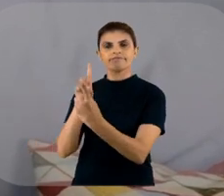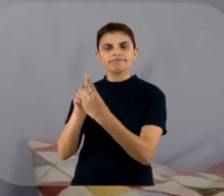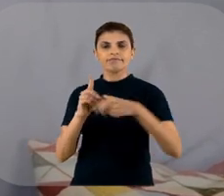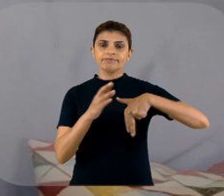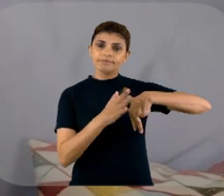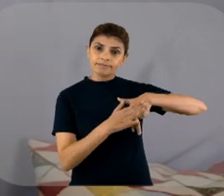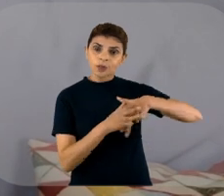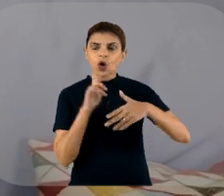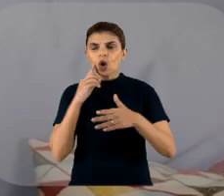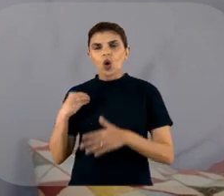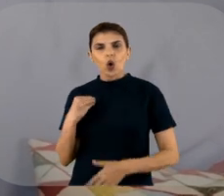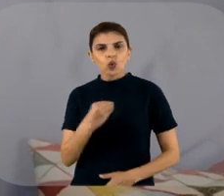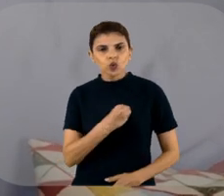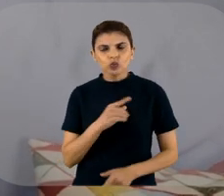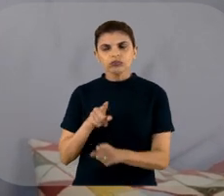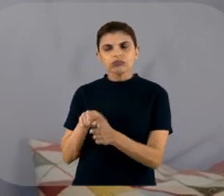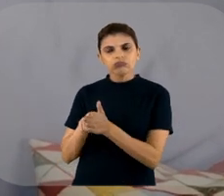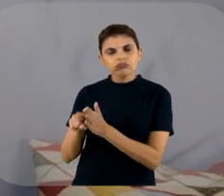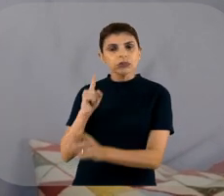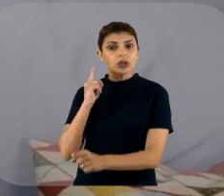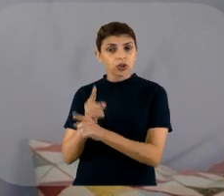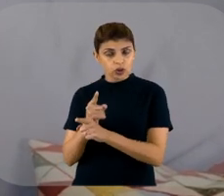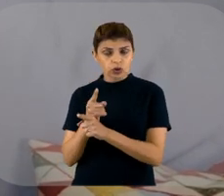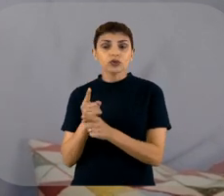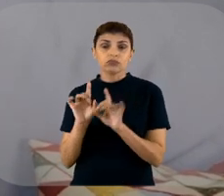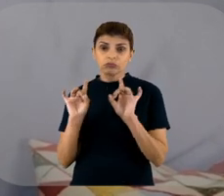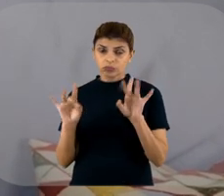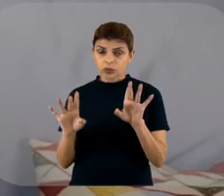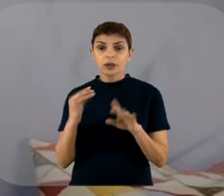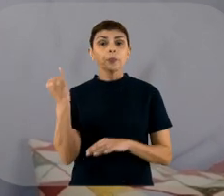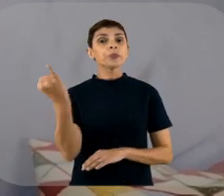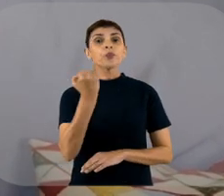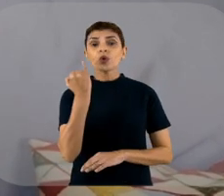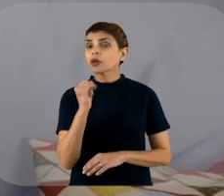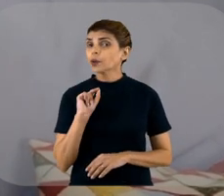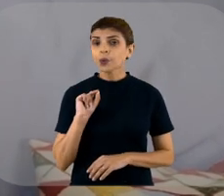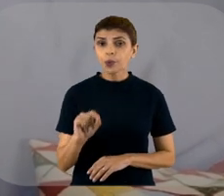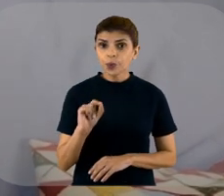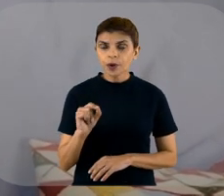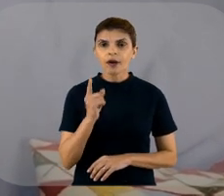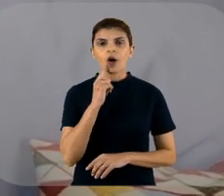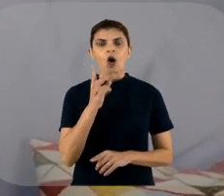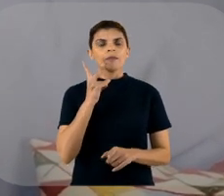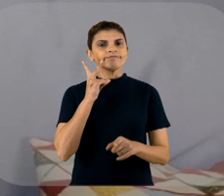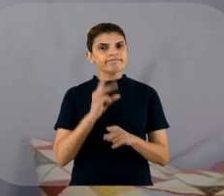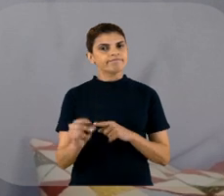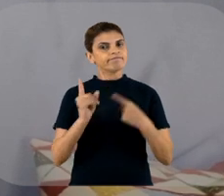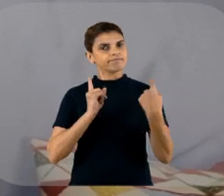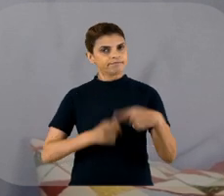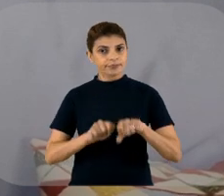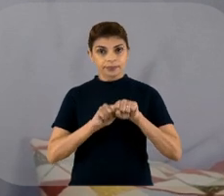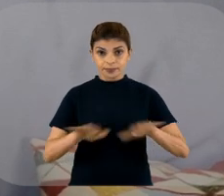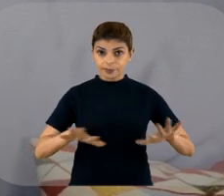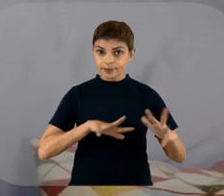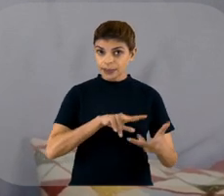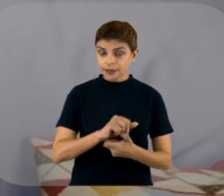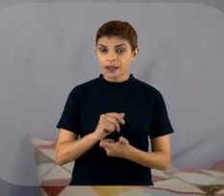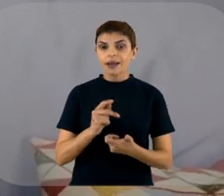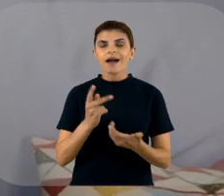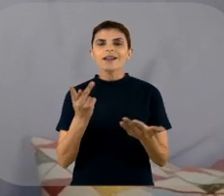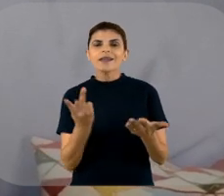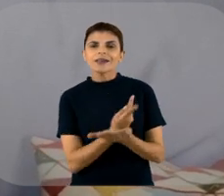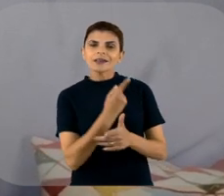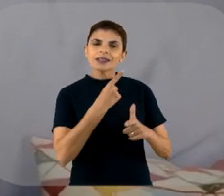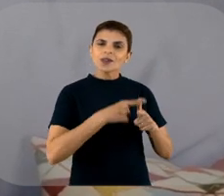fazer consultas e diagnóstico. E qual vai ser a importância disso no enfrentamento da pandemia? É que os